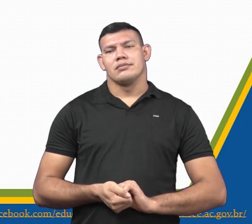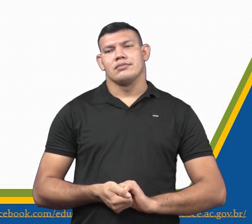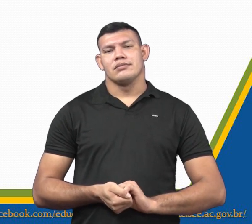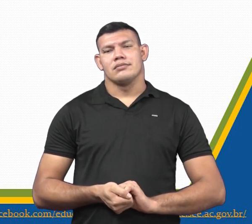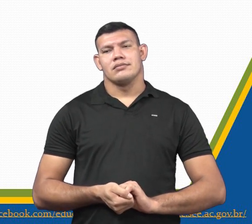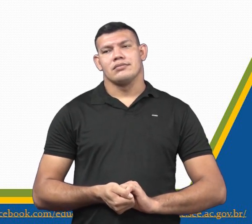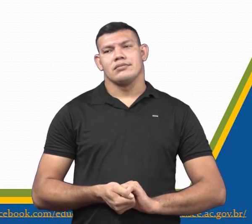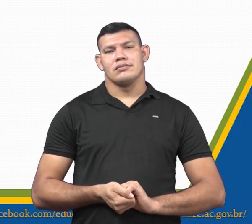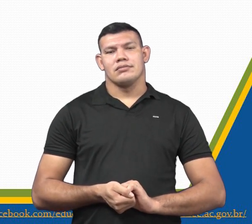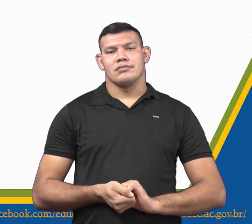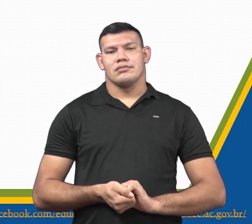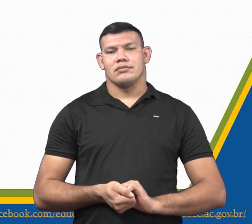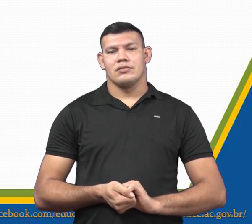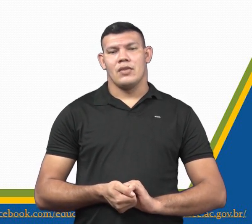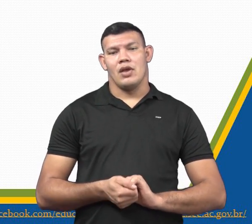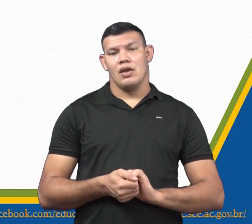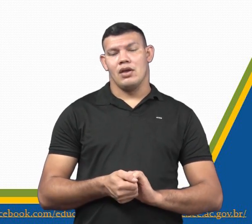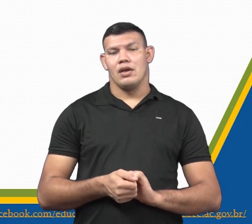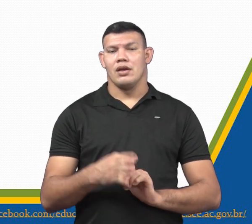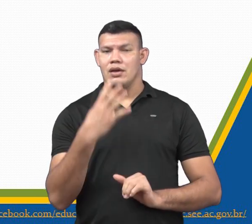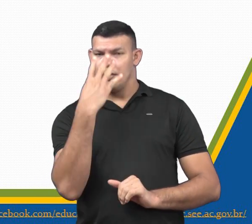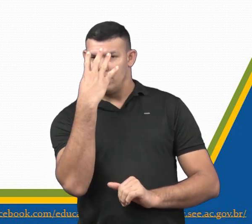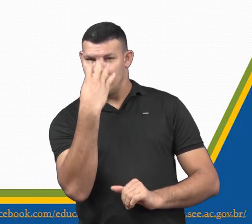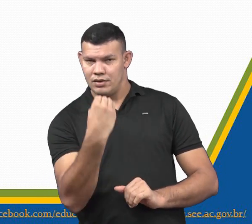mamãe, colocar a foto aí embaixo.